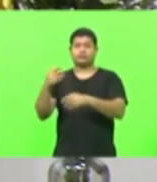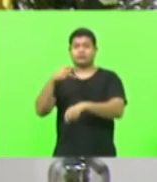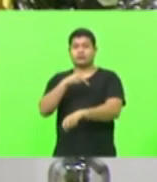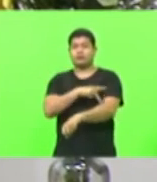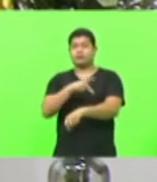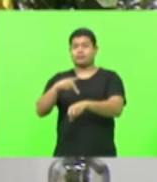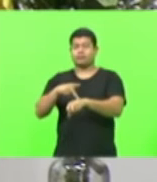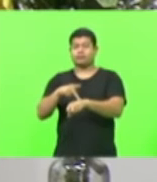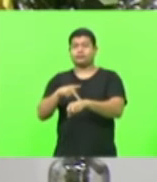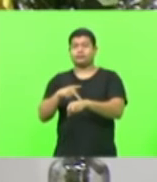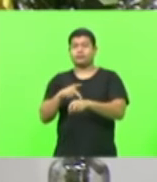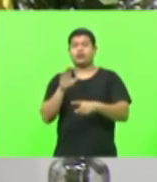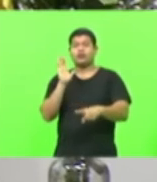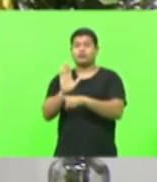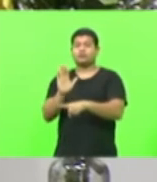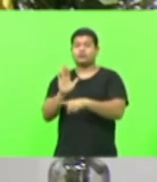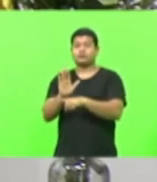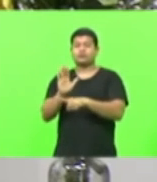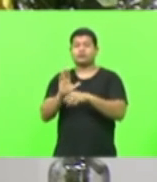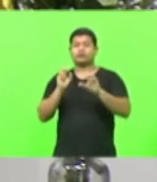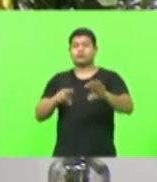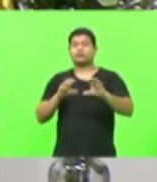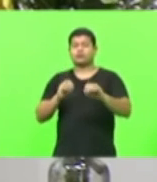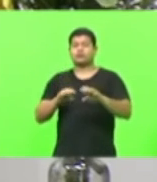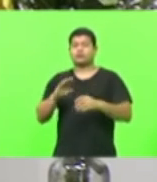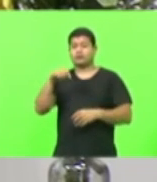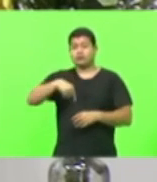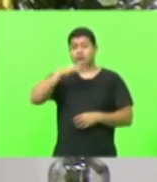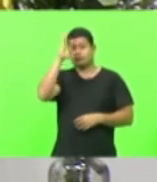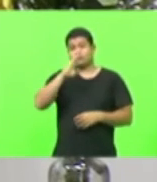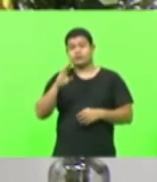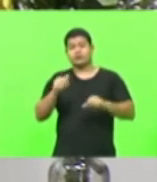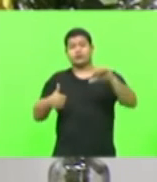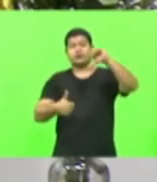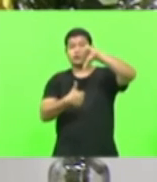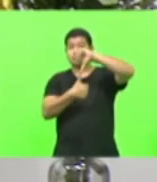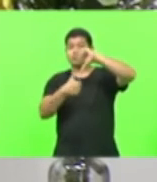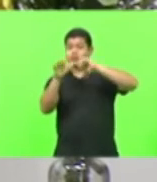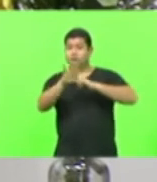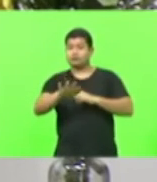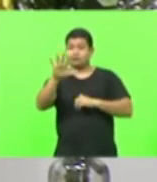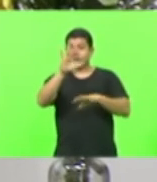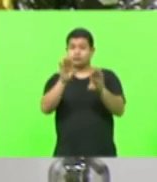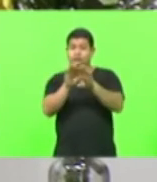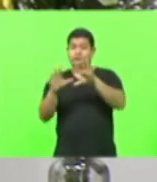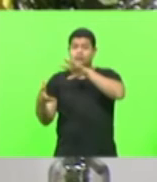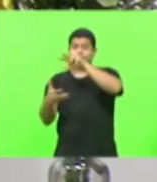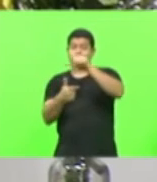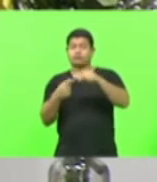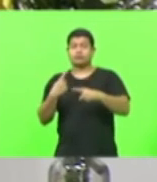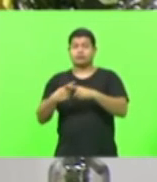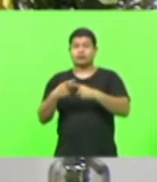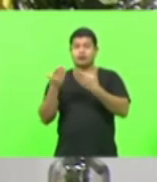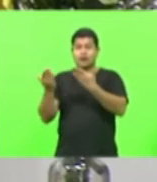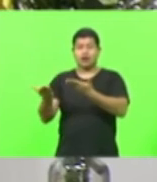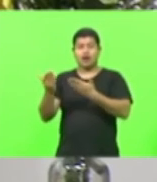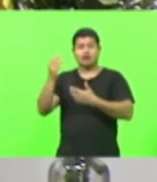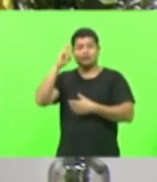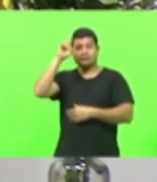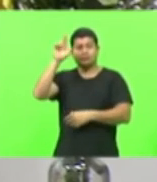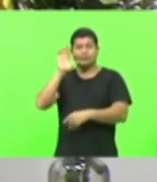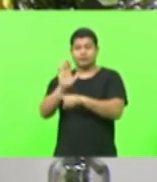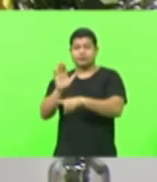contribuições para a educação no Brasil na América Latina e no mundo pois o patrono da educação brasileira tem sido